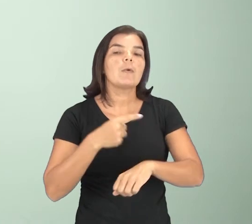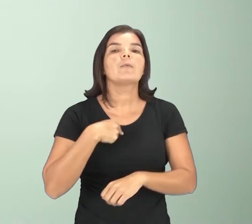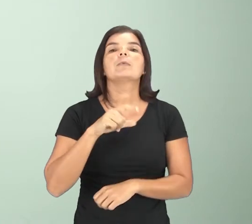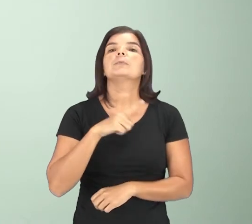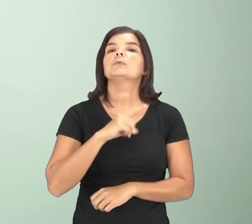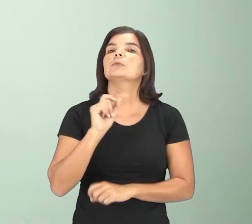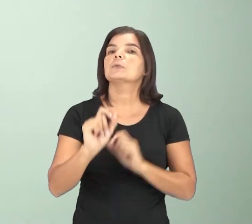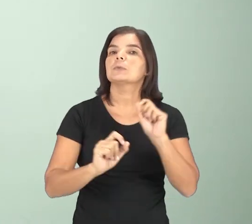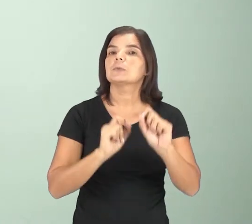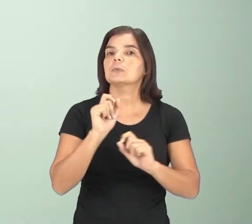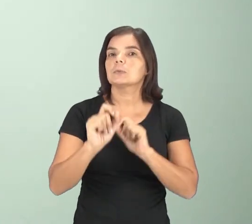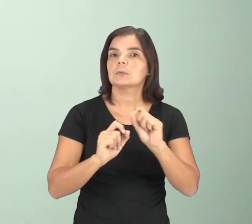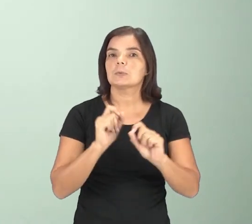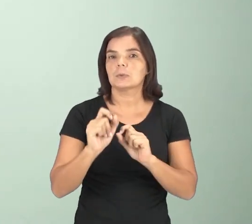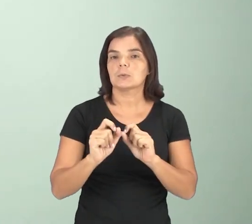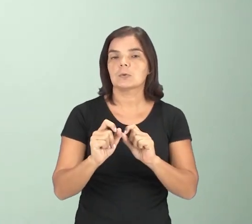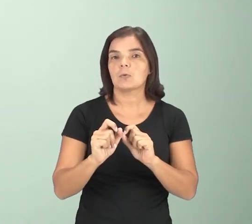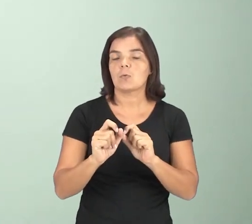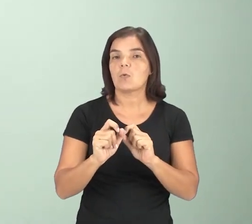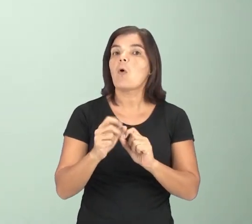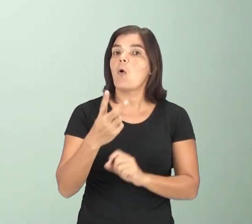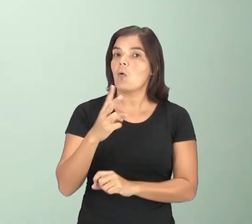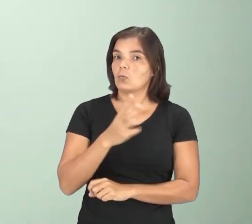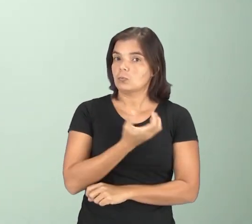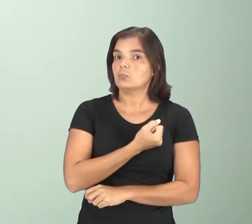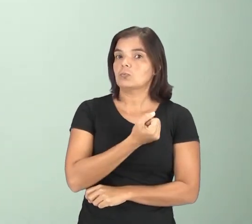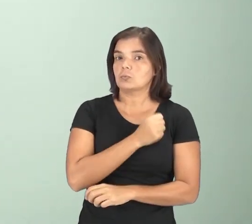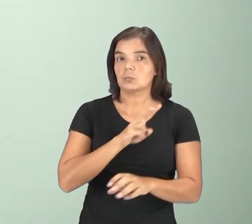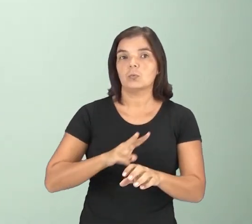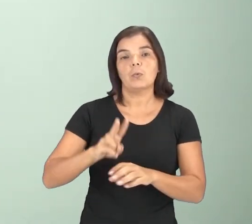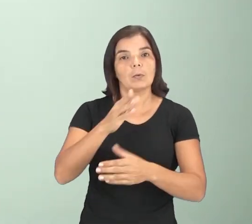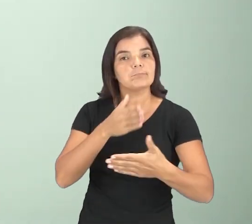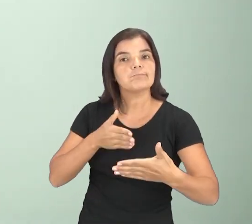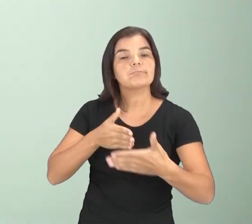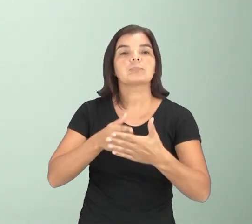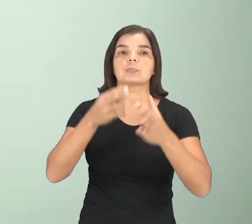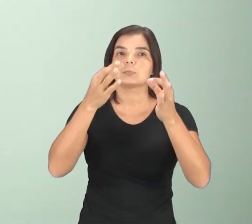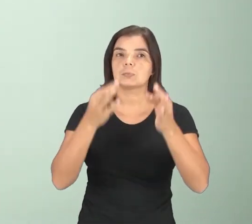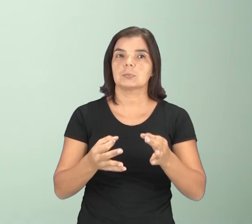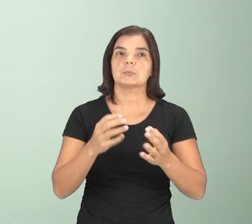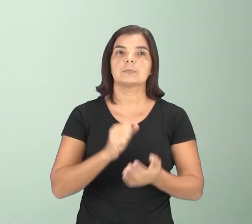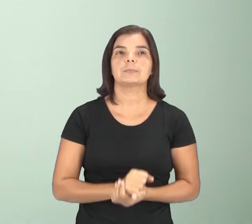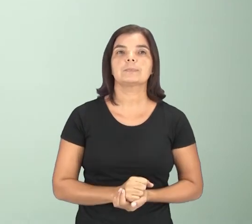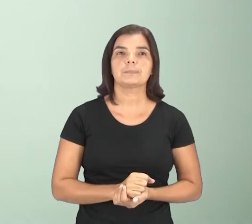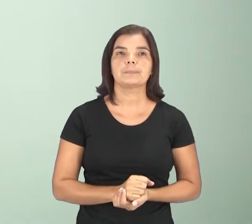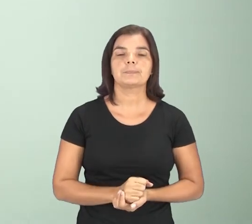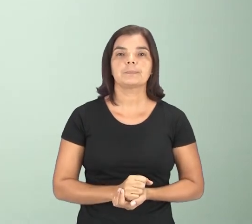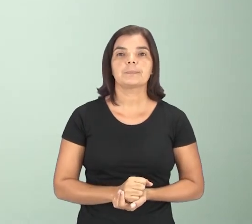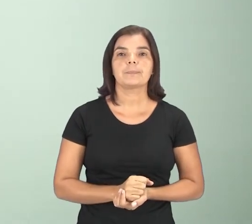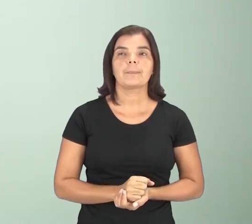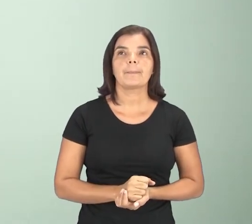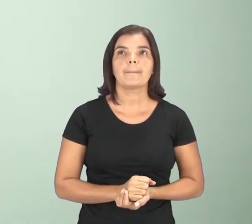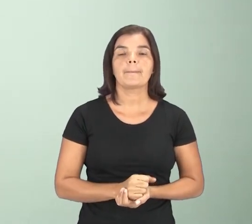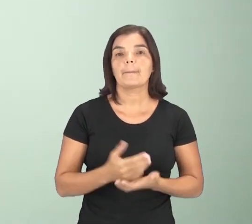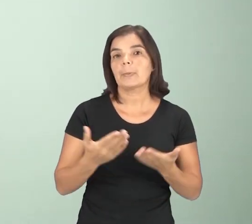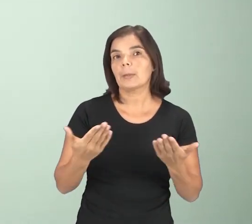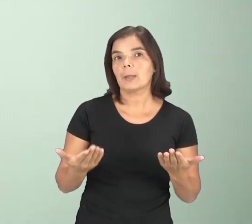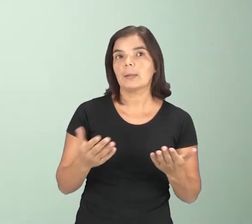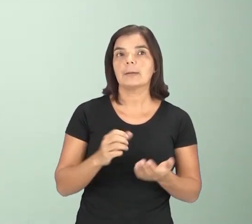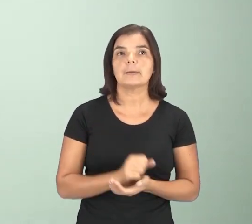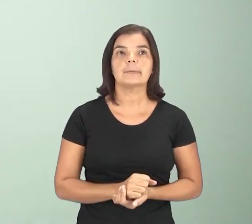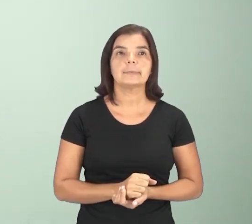ter um alto valor para o impulso, certo? Então, pessoal,